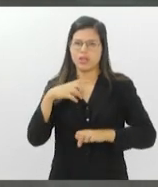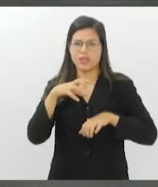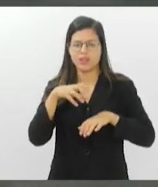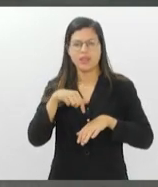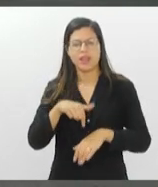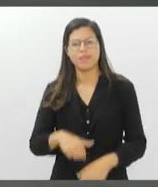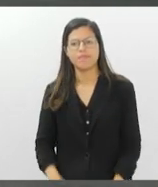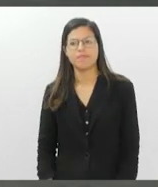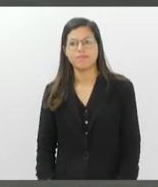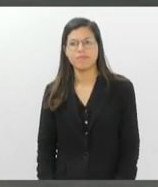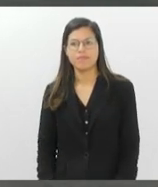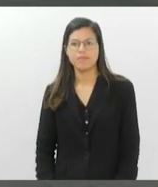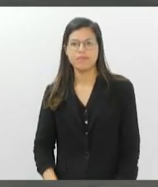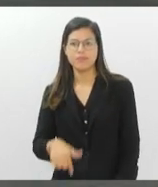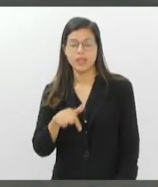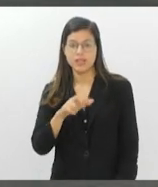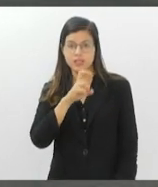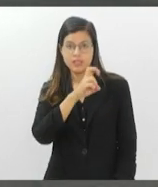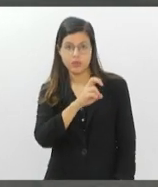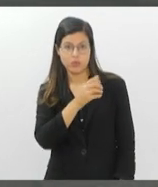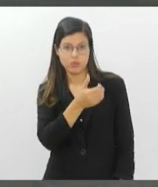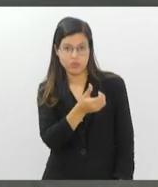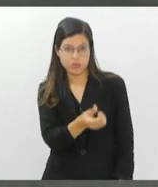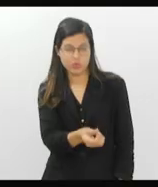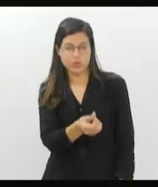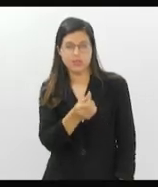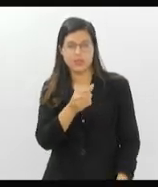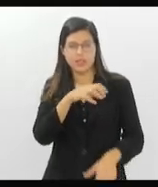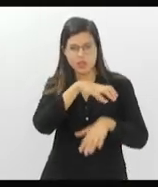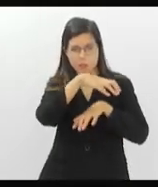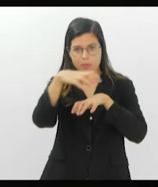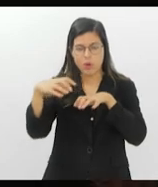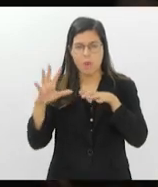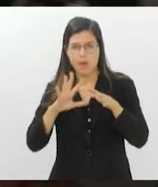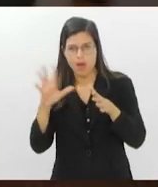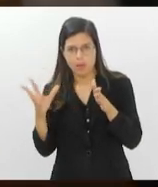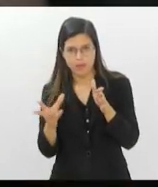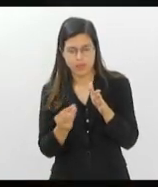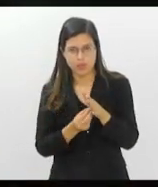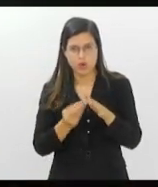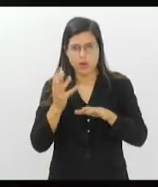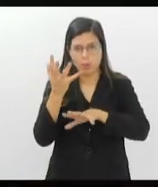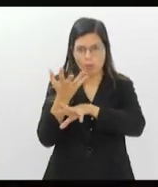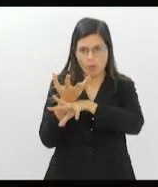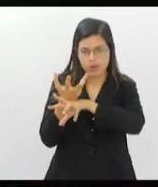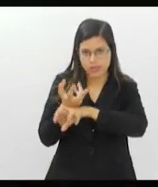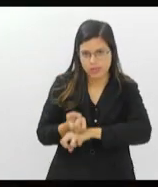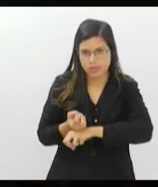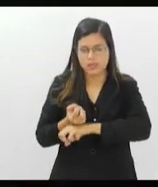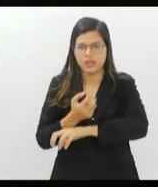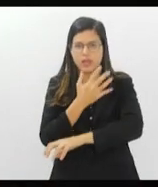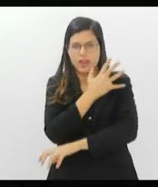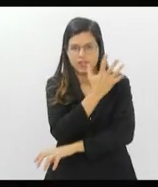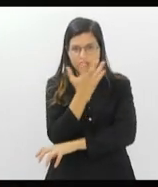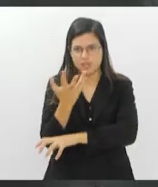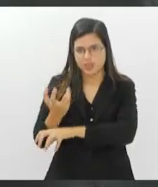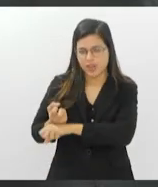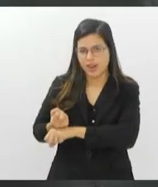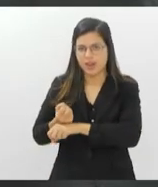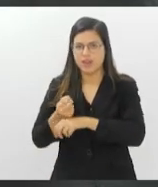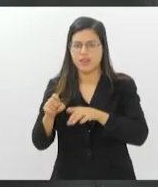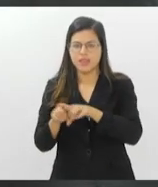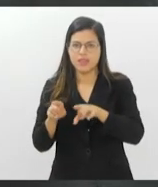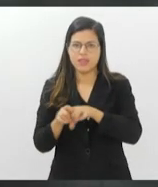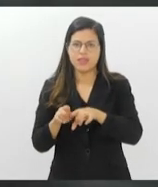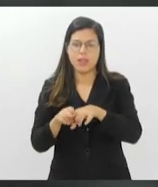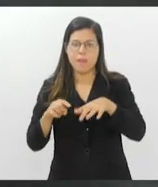Um cubo é dedicado a 5 dos 6 biomas brasileiros: Amazônia, Caatinga, Cerrado, Pampa e Pantanal.